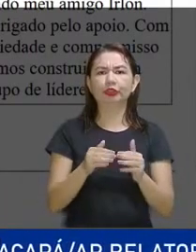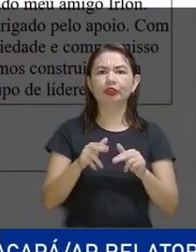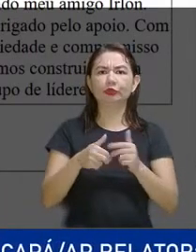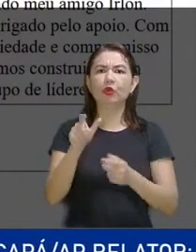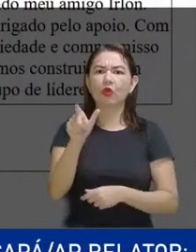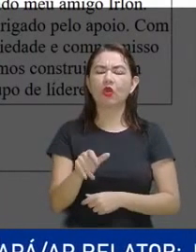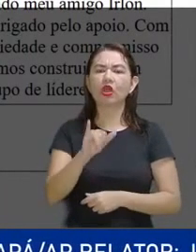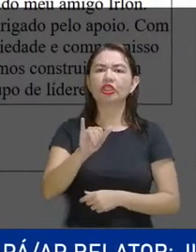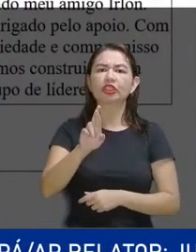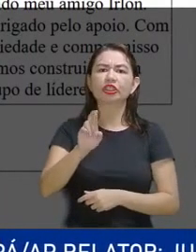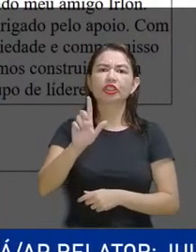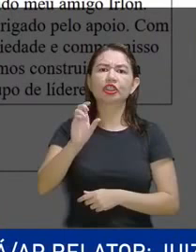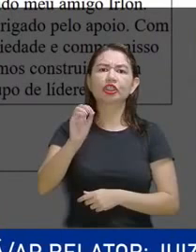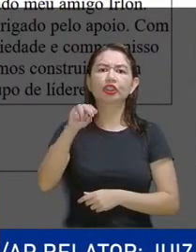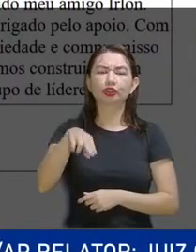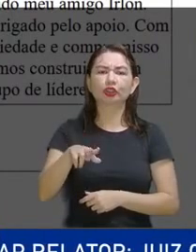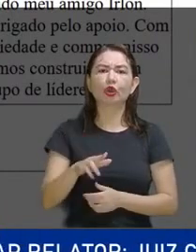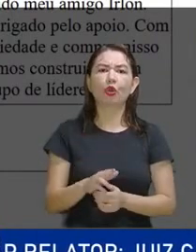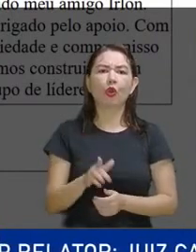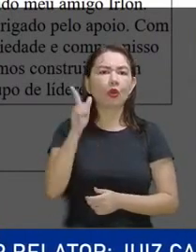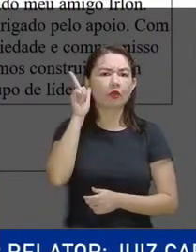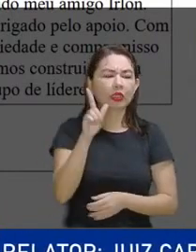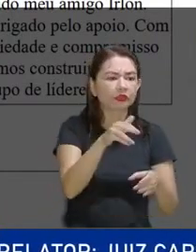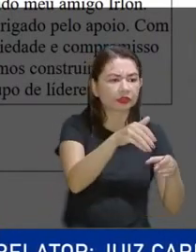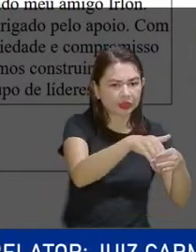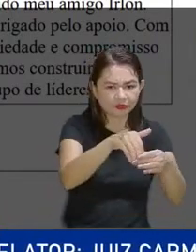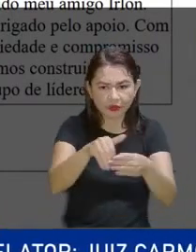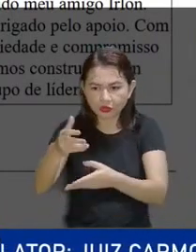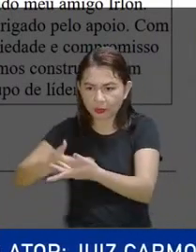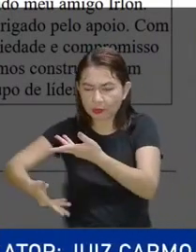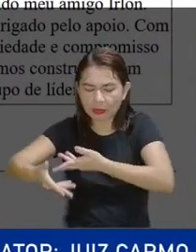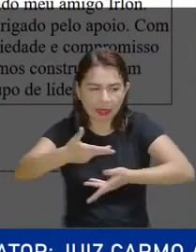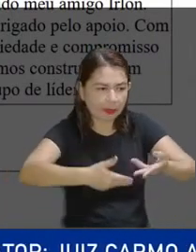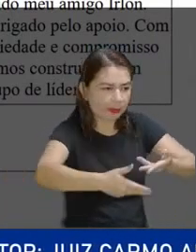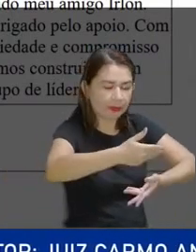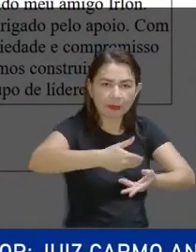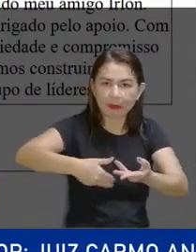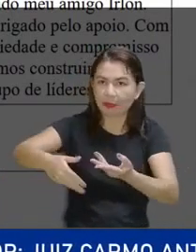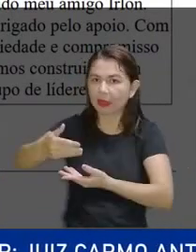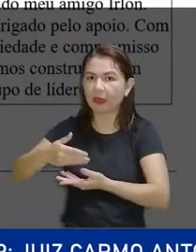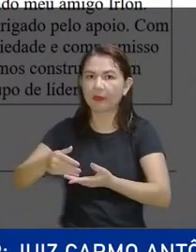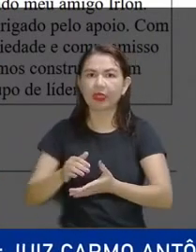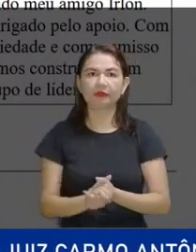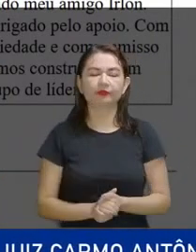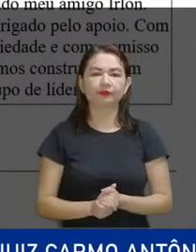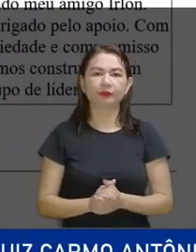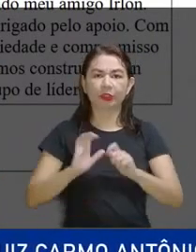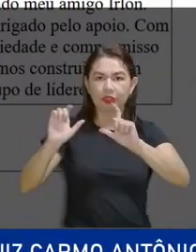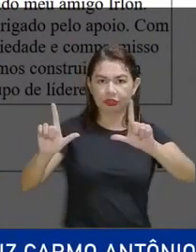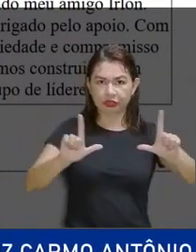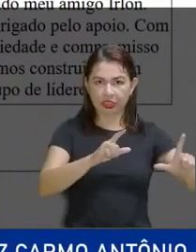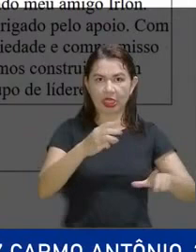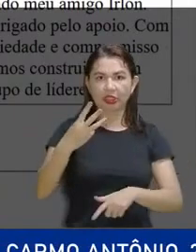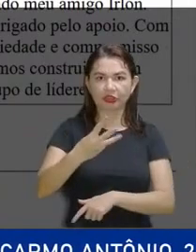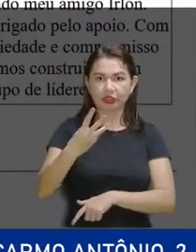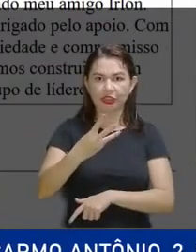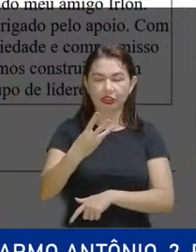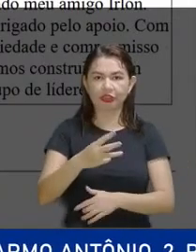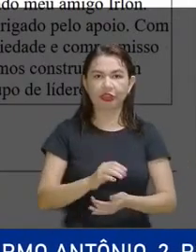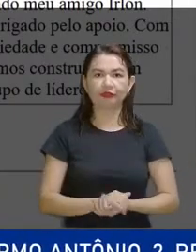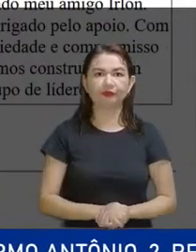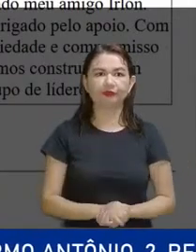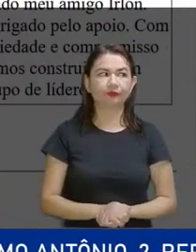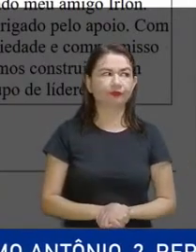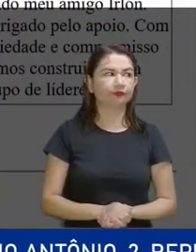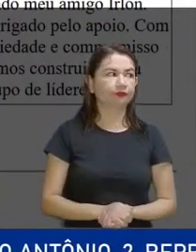a captação ilícita de votos em benefício da candidatura do investigado Fábio Jucá. Imagem 3, por favor.